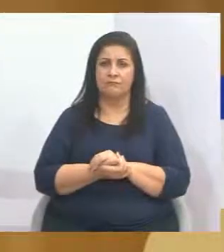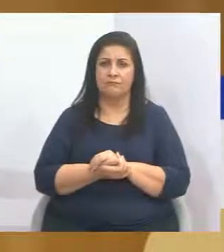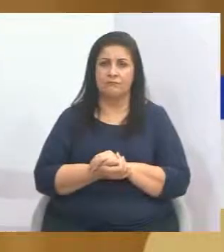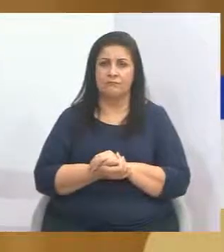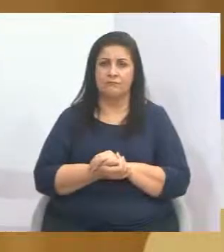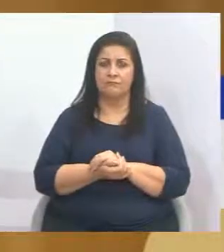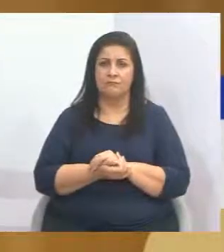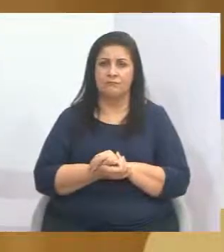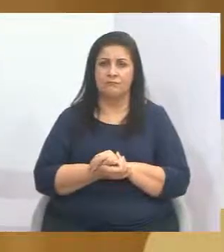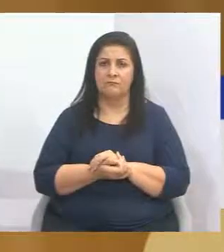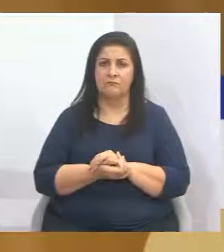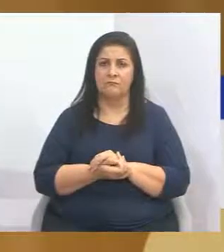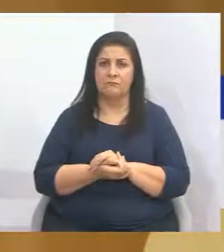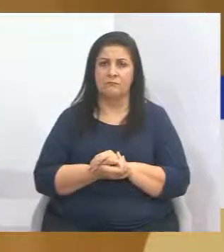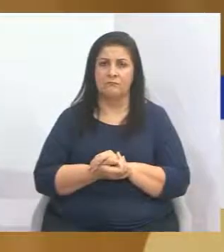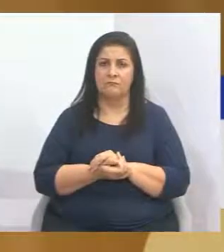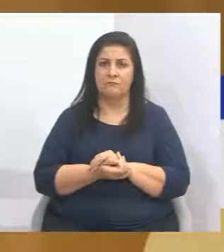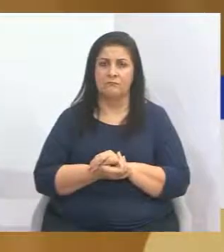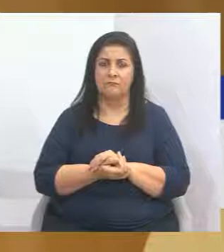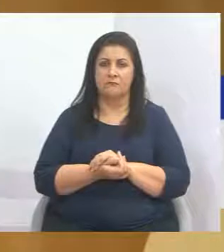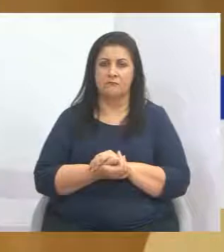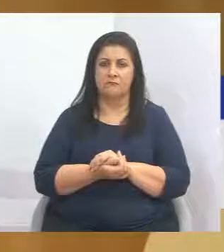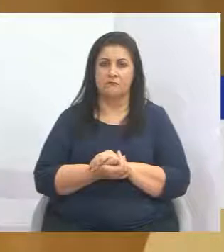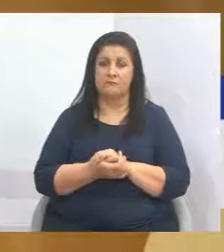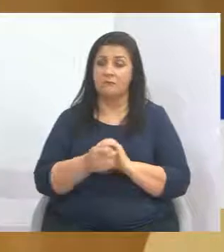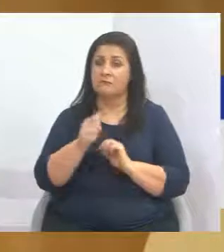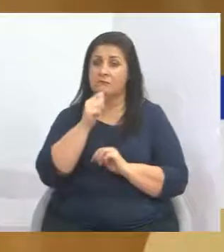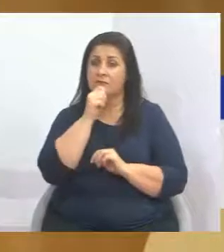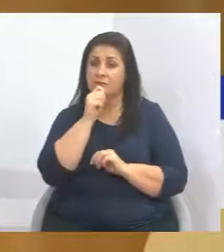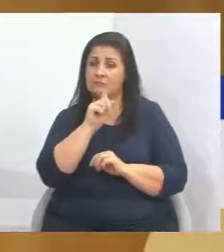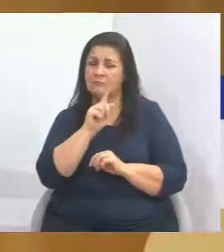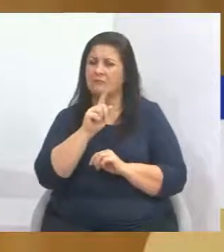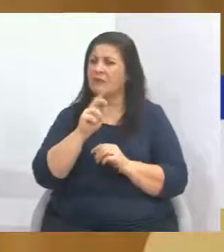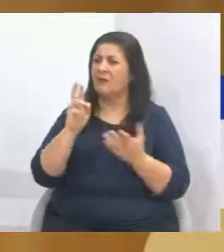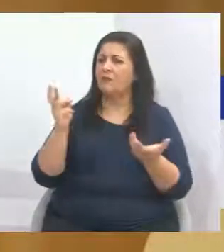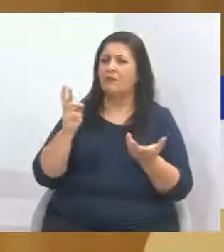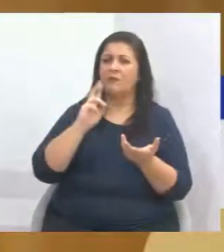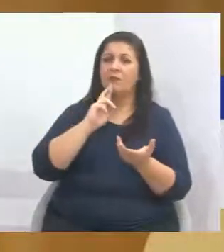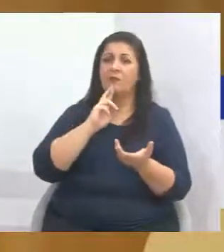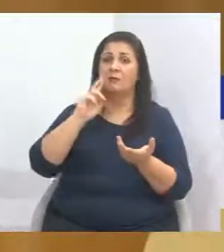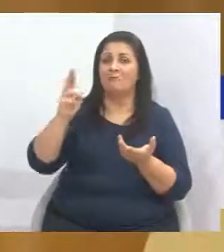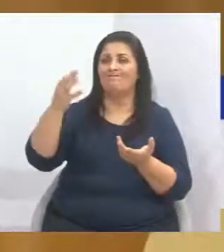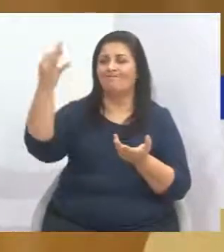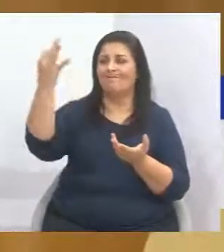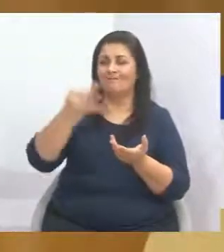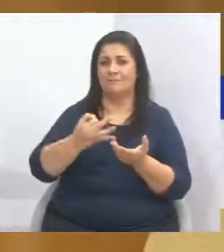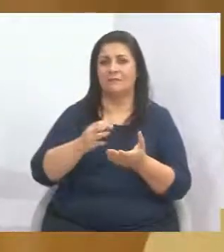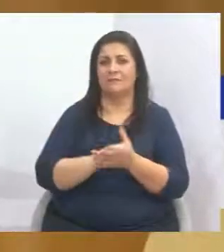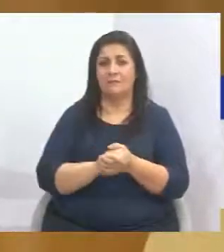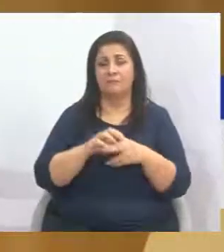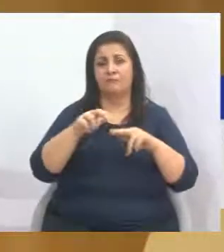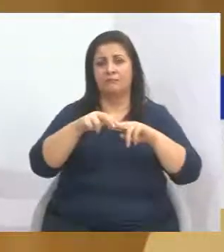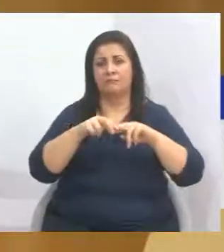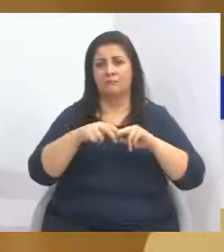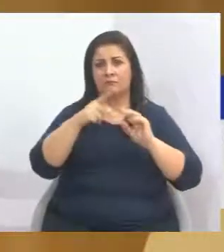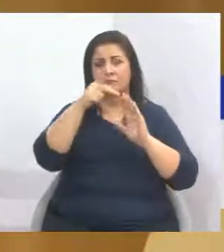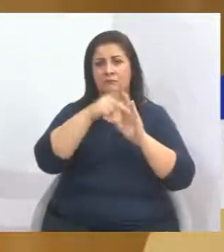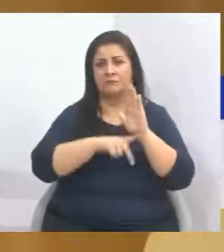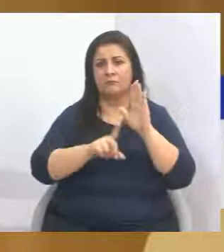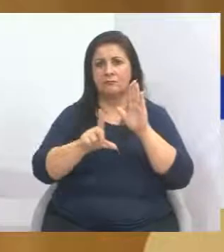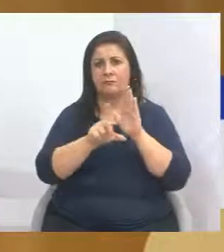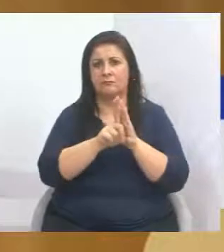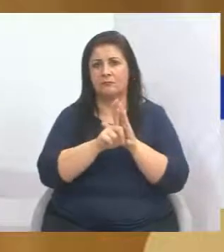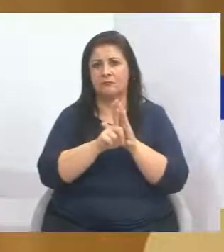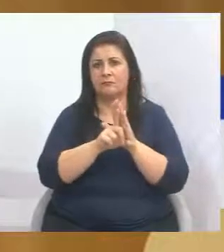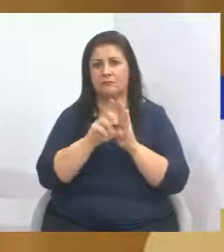6.394/2021, e que não foram respondidos de forma objetiva pelo autor do projeto. Assim, o projeto de lei surge como